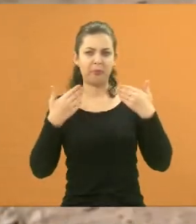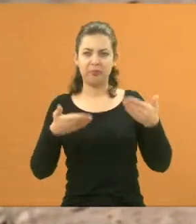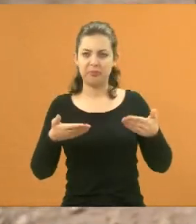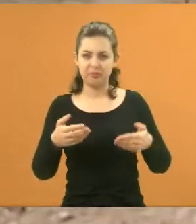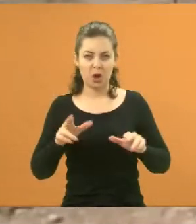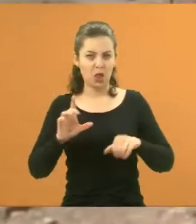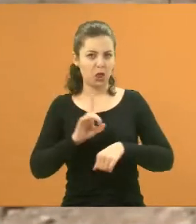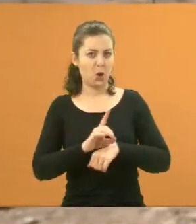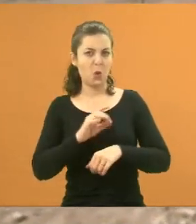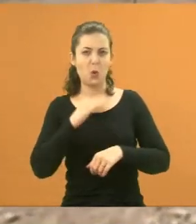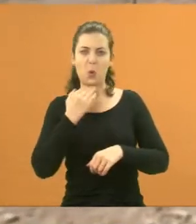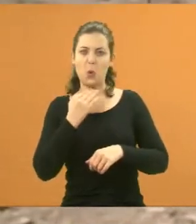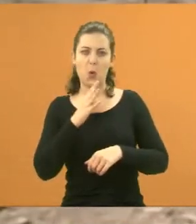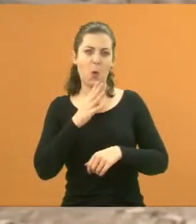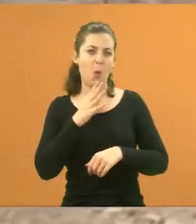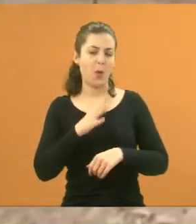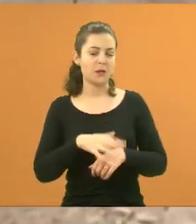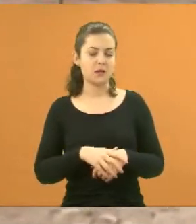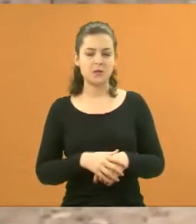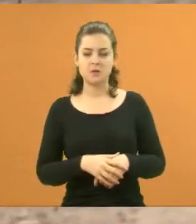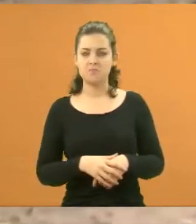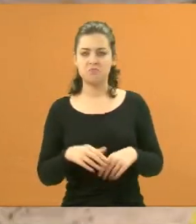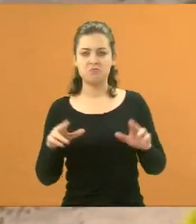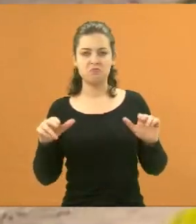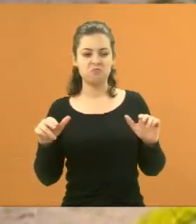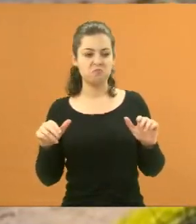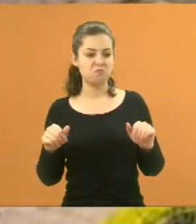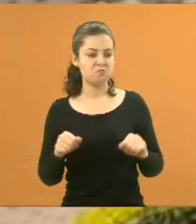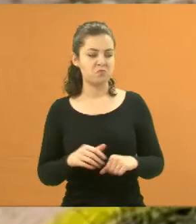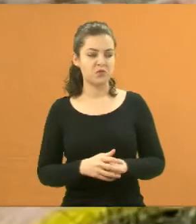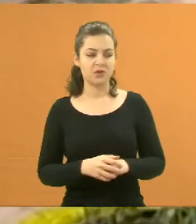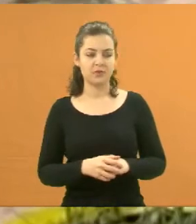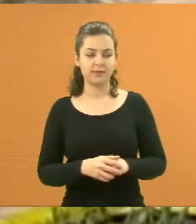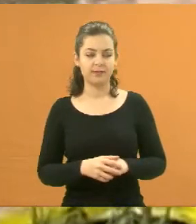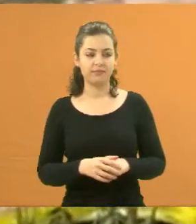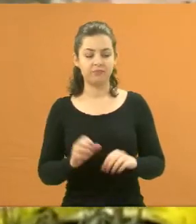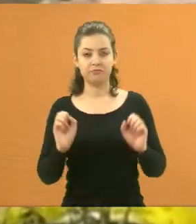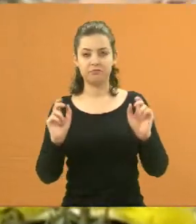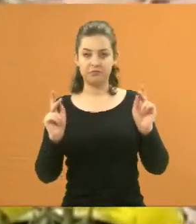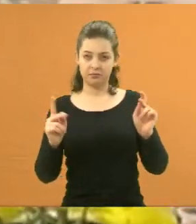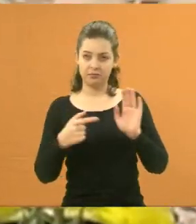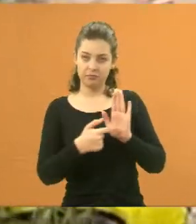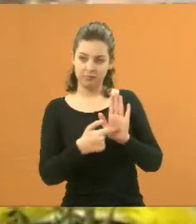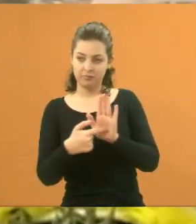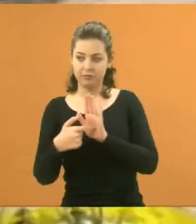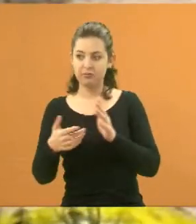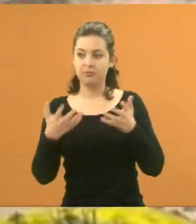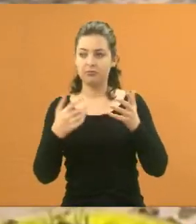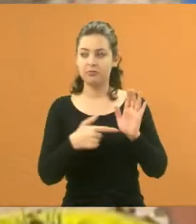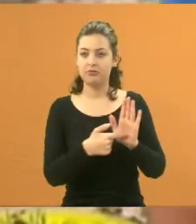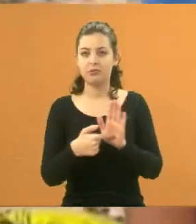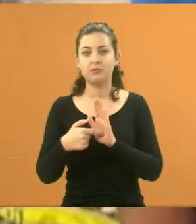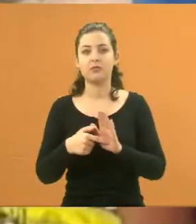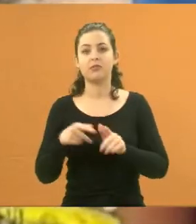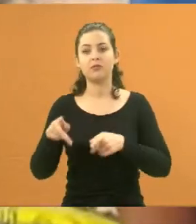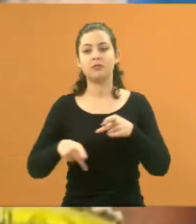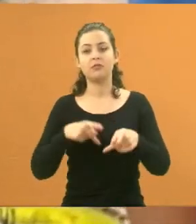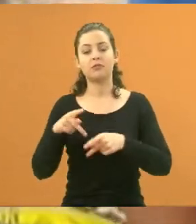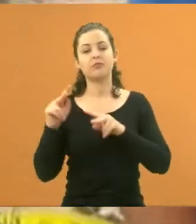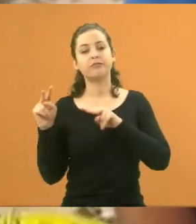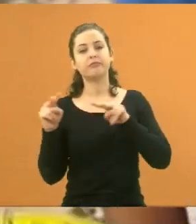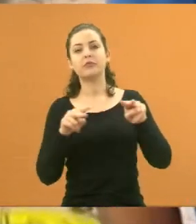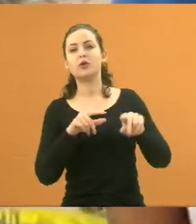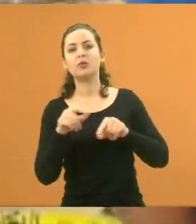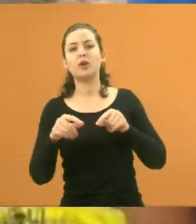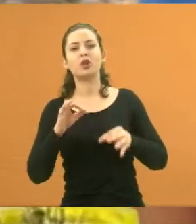Não. O dono vocês nunca viram a cara dele? Quem sabe quem é, né? Tá certo. A gente quer mostrar isso aqui para a população ver que